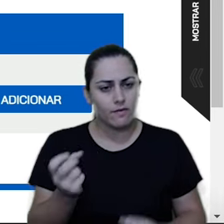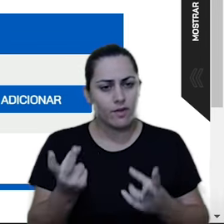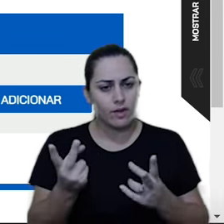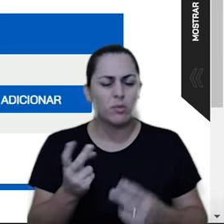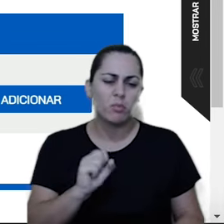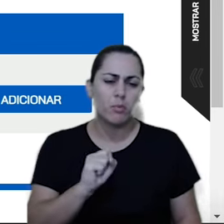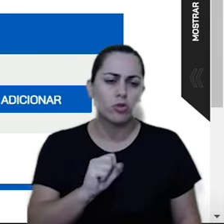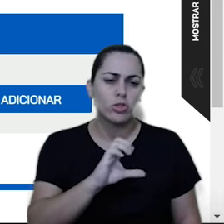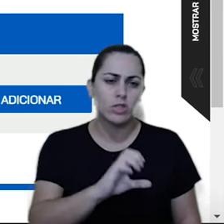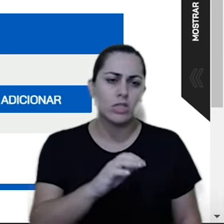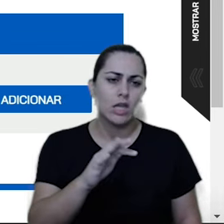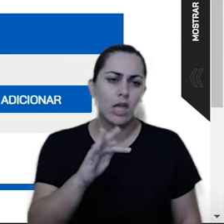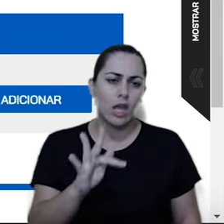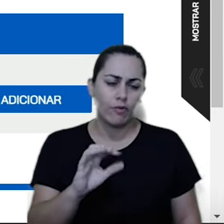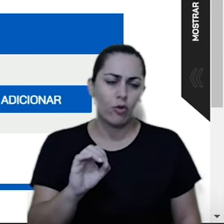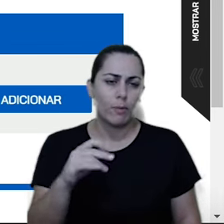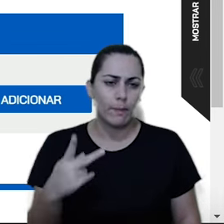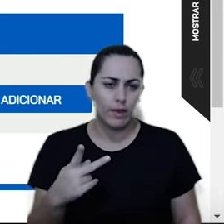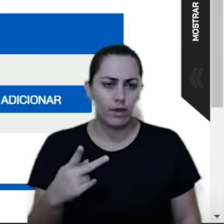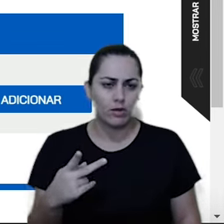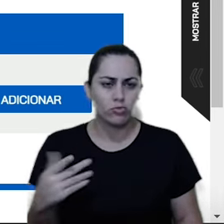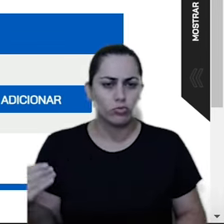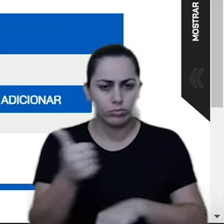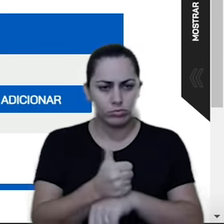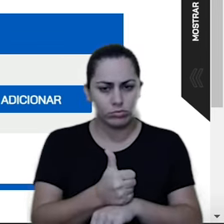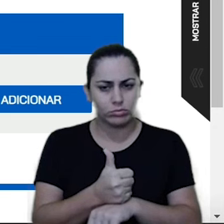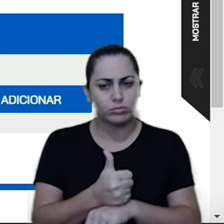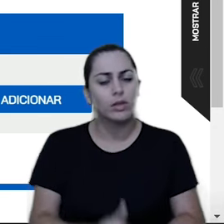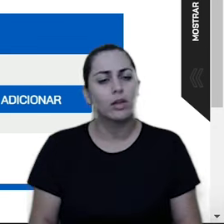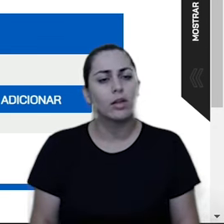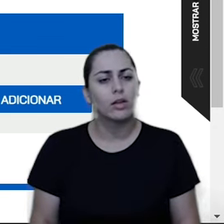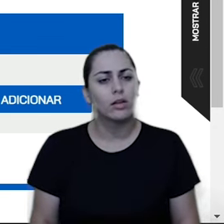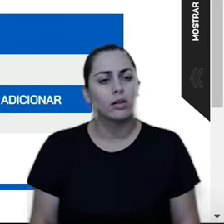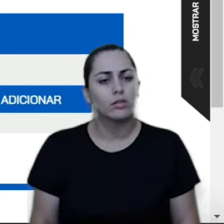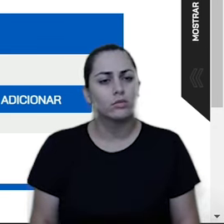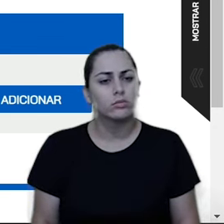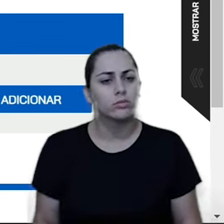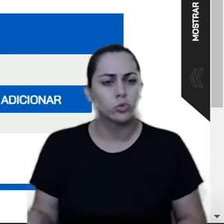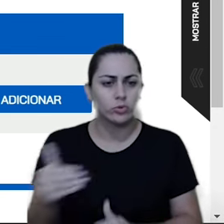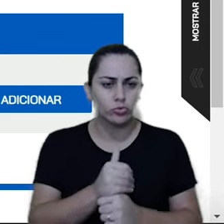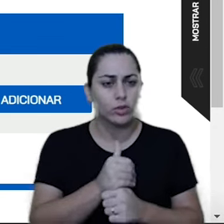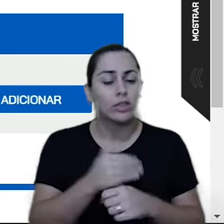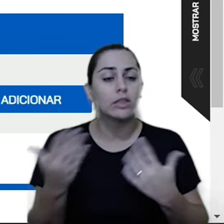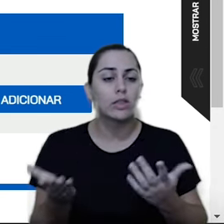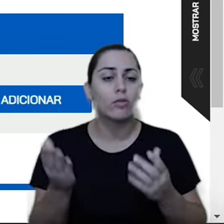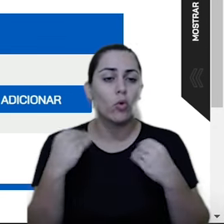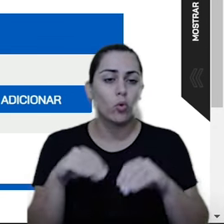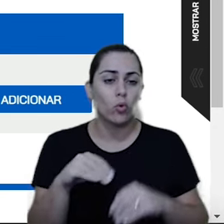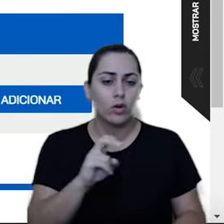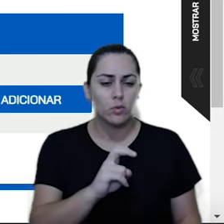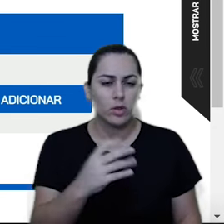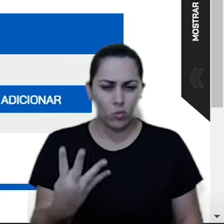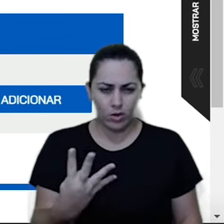pode c cfop é substituição substituição aí eu vou colocar aquela